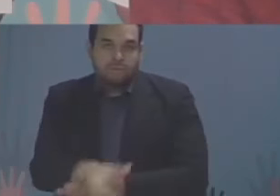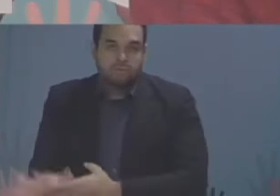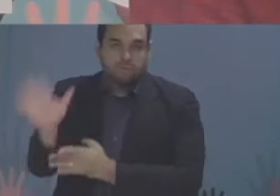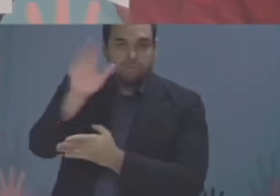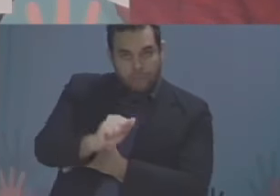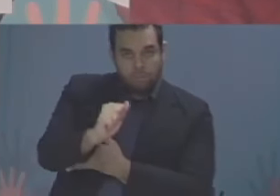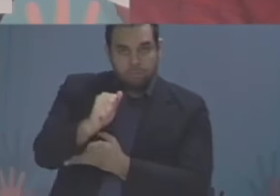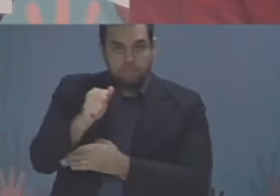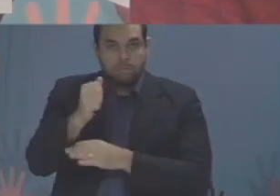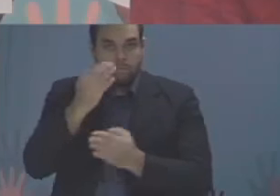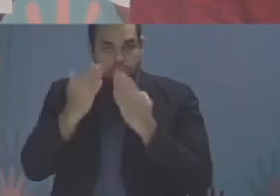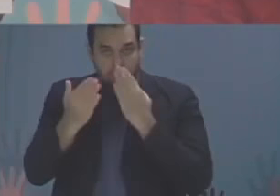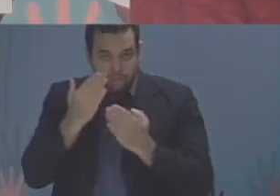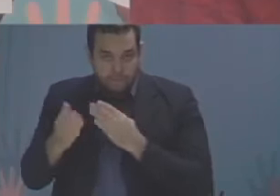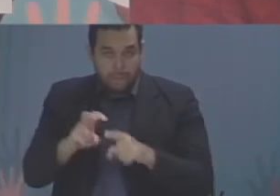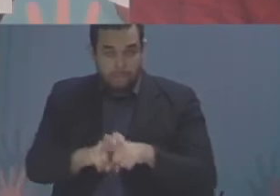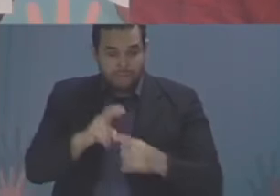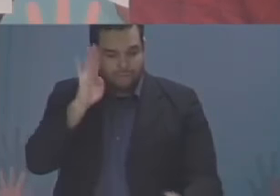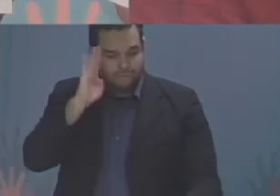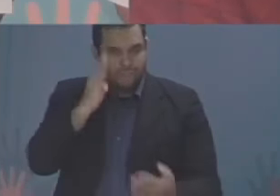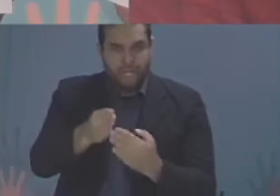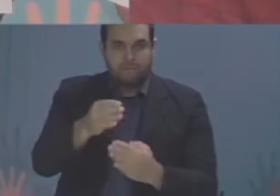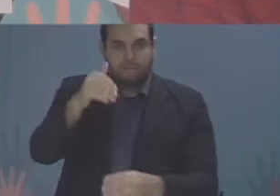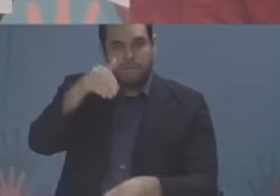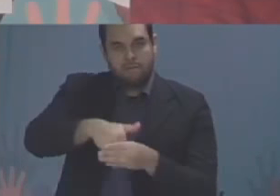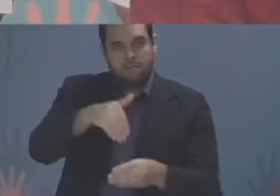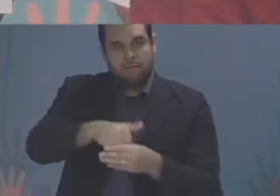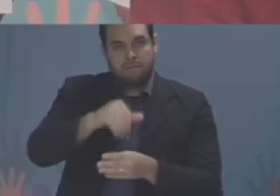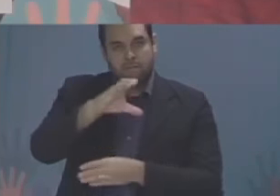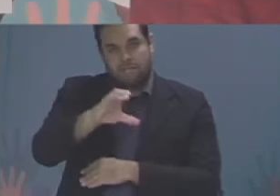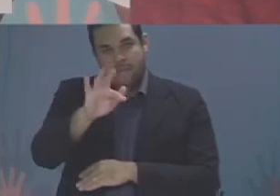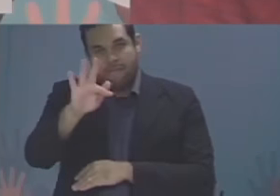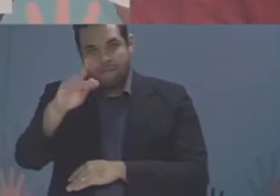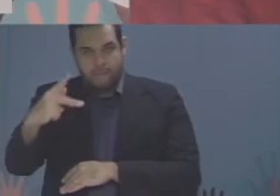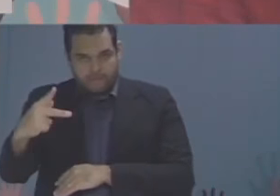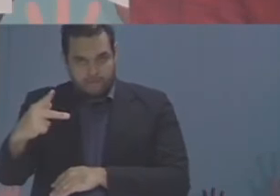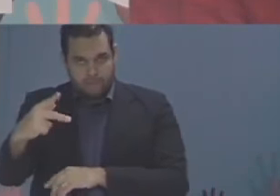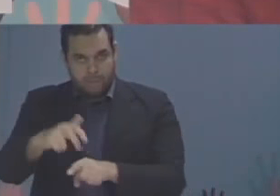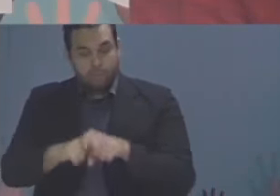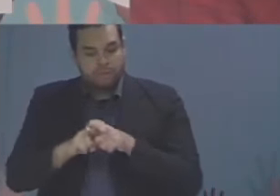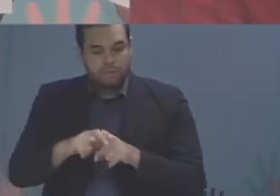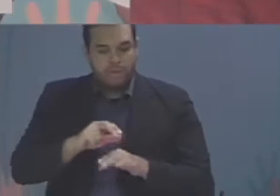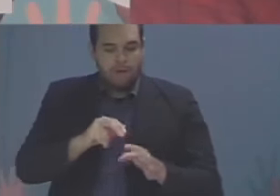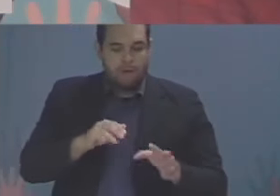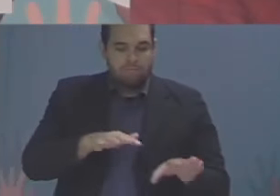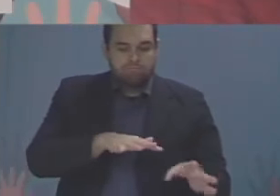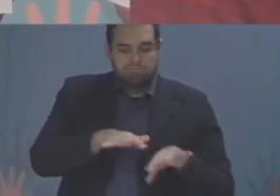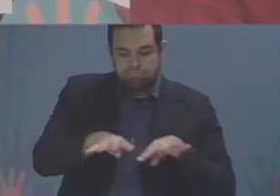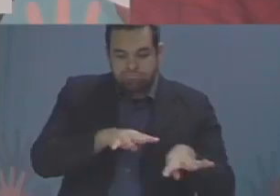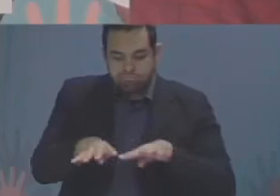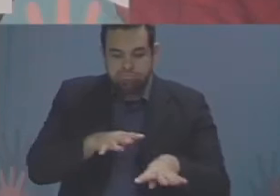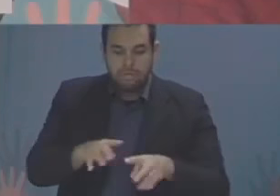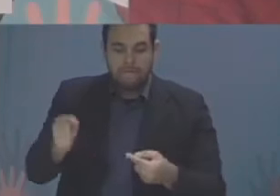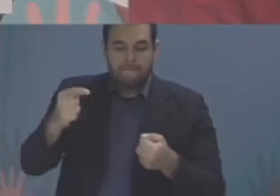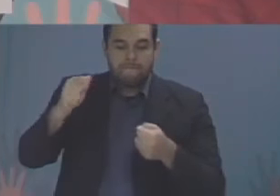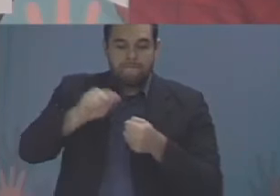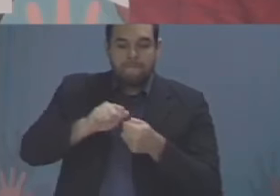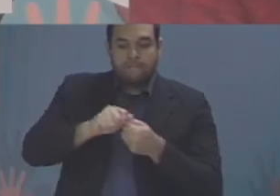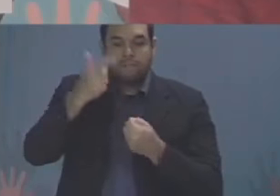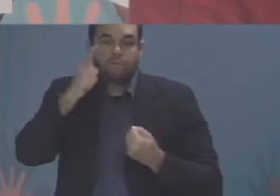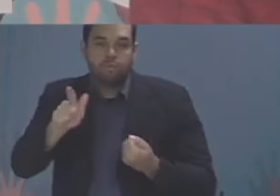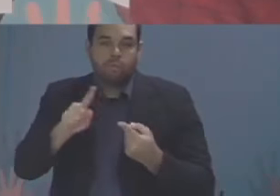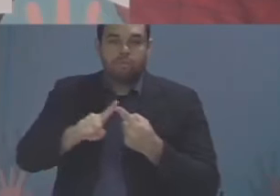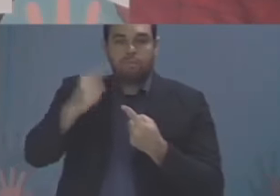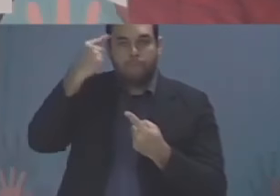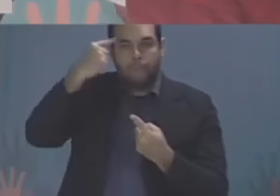eleições diretas para o CFP. Somos um movimento que se refaz, que se reinventa, que inova, pois é feito de